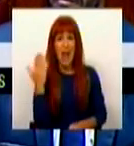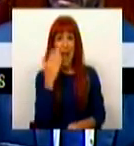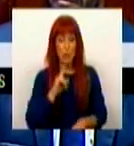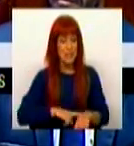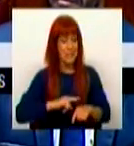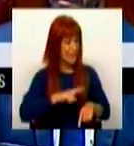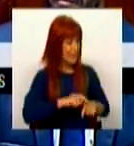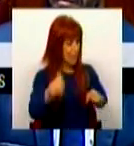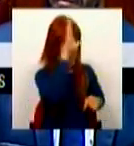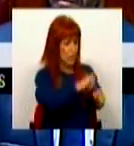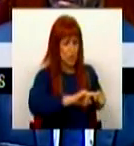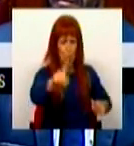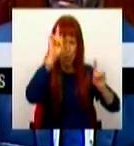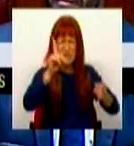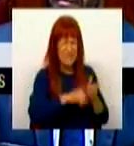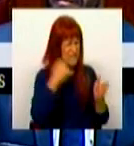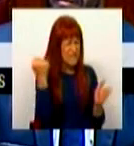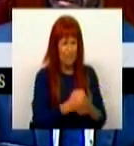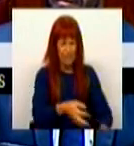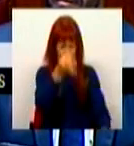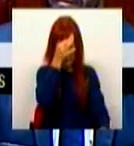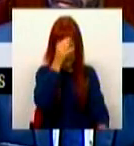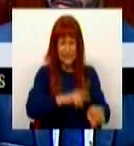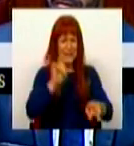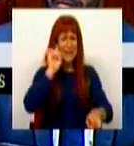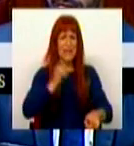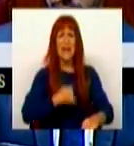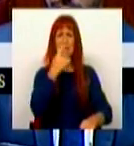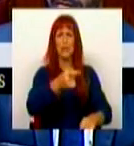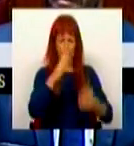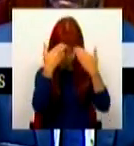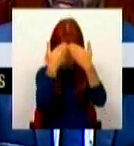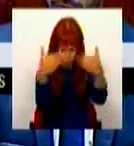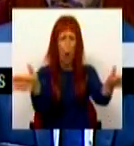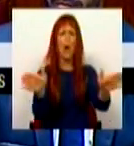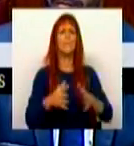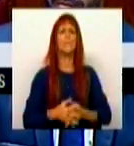durante esta legislatura começaram sempre no dia em que foi anunciado.